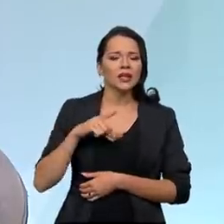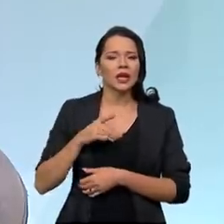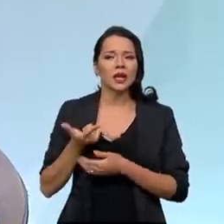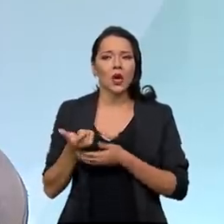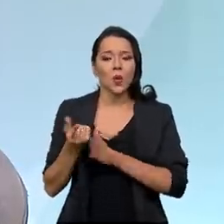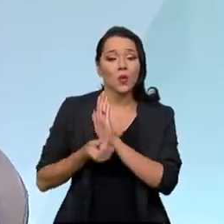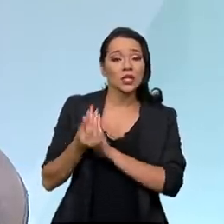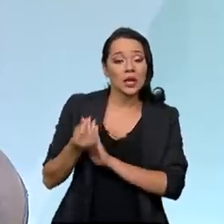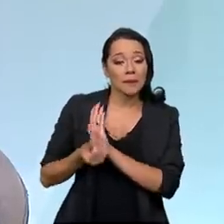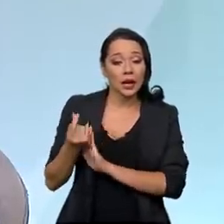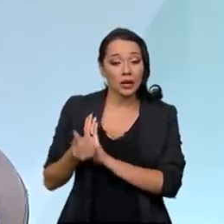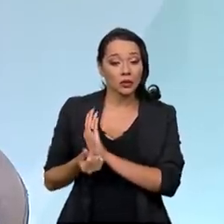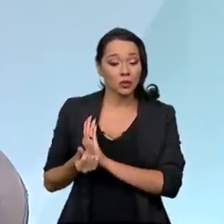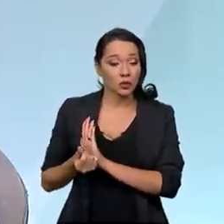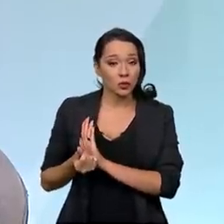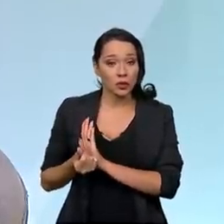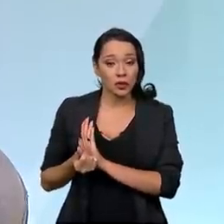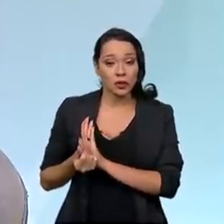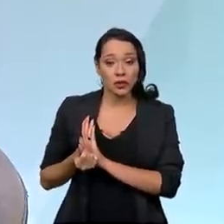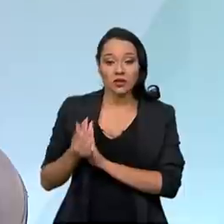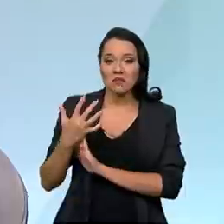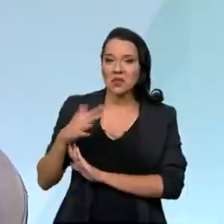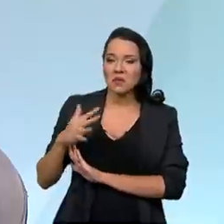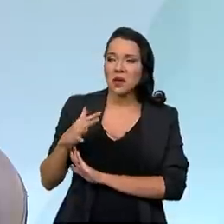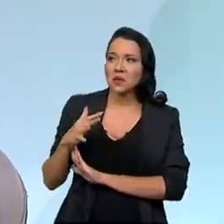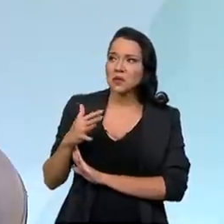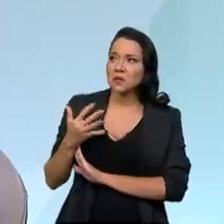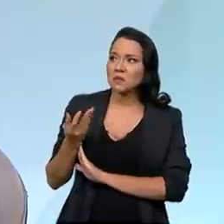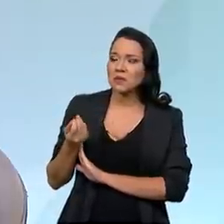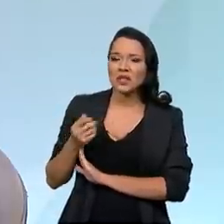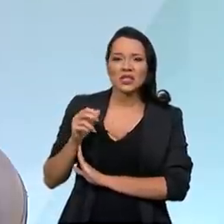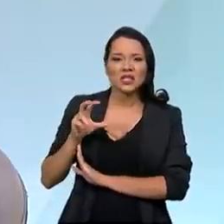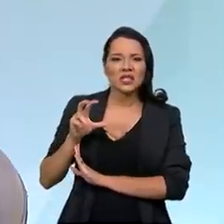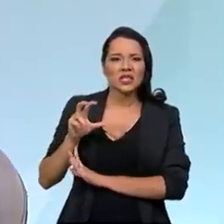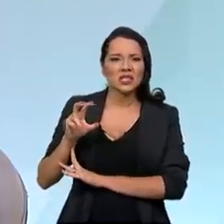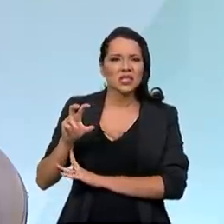um orçamento na ordem de